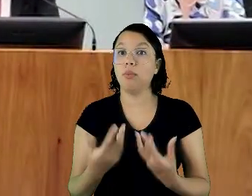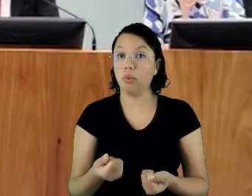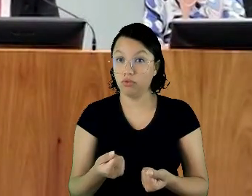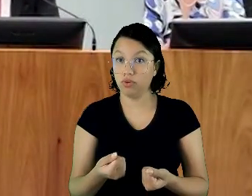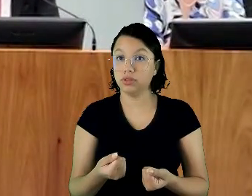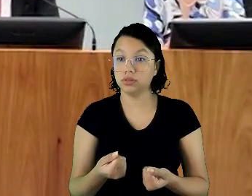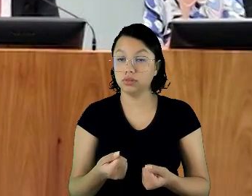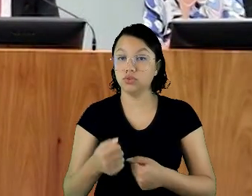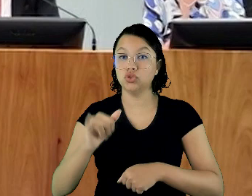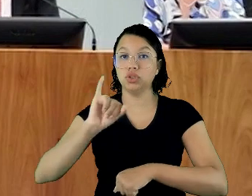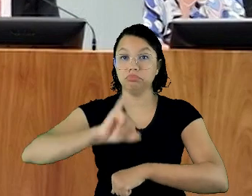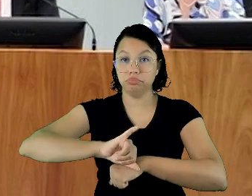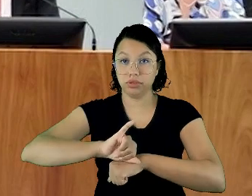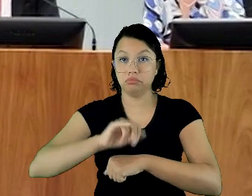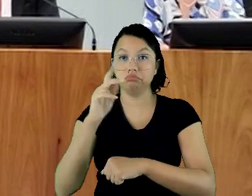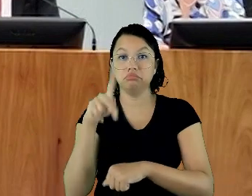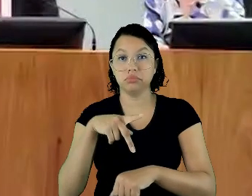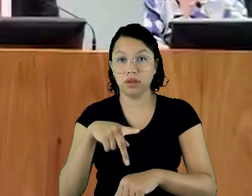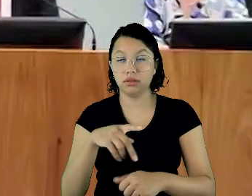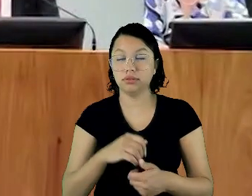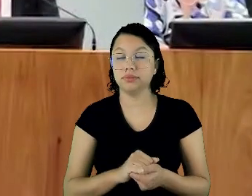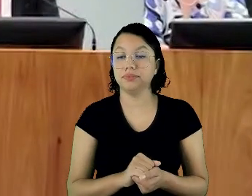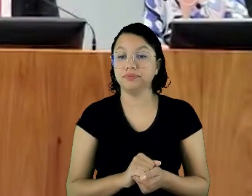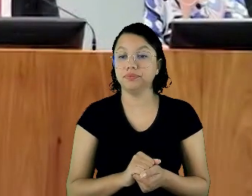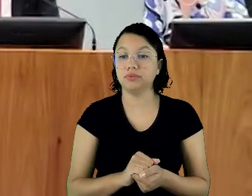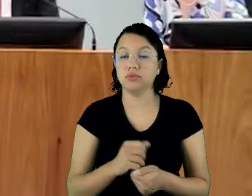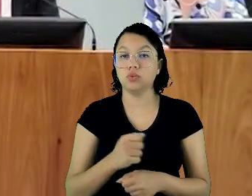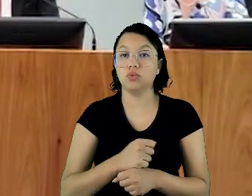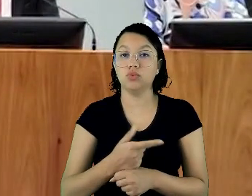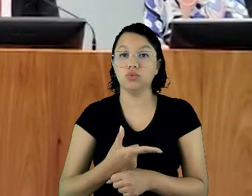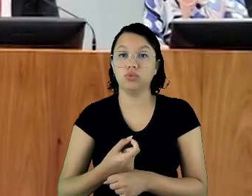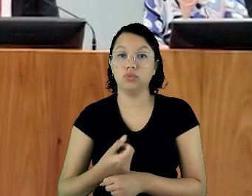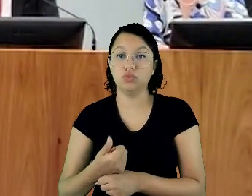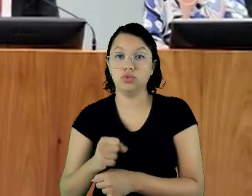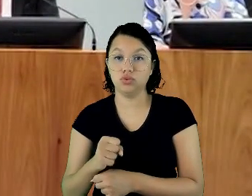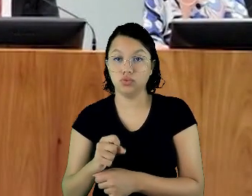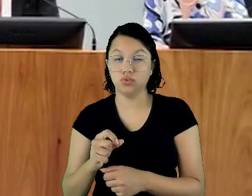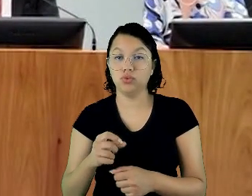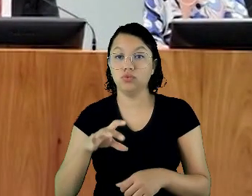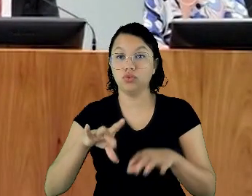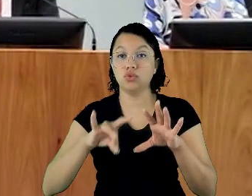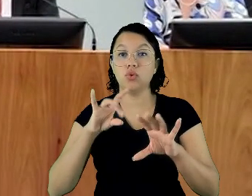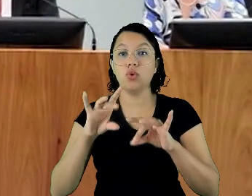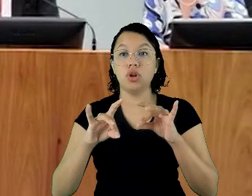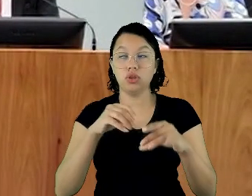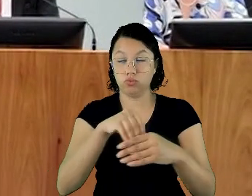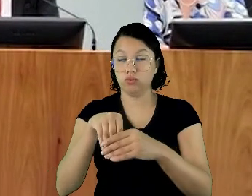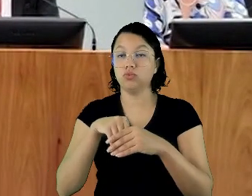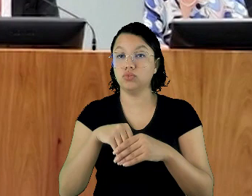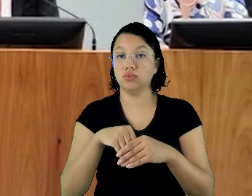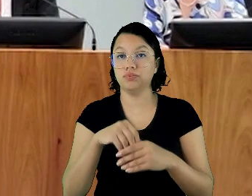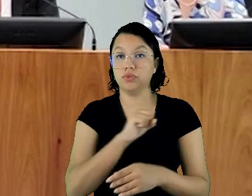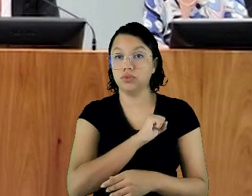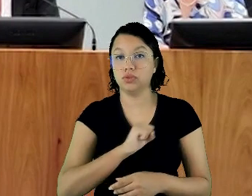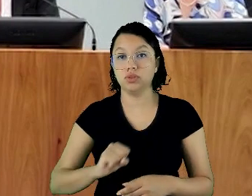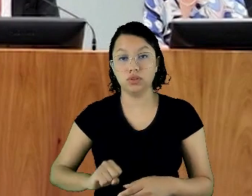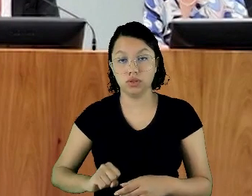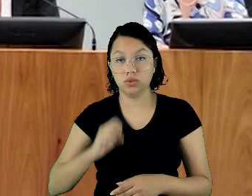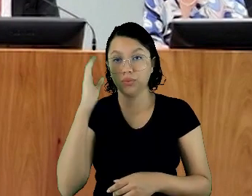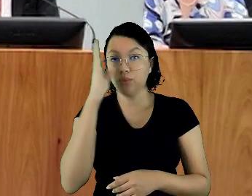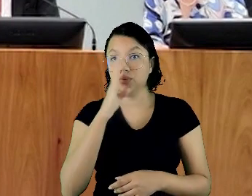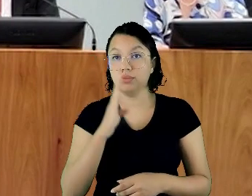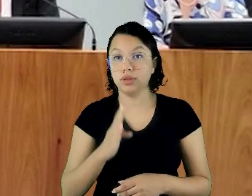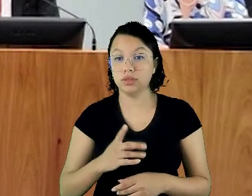país. Em 2018, foi eleito senador da República e tem um mandato voltado à